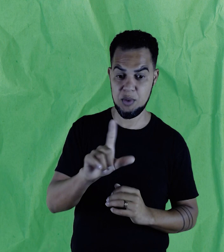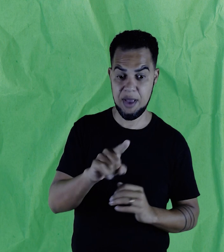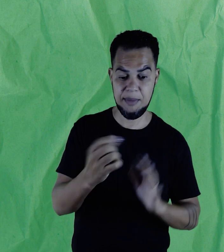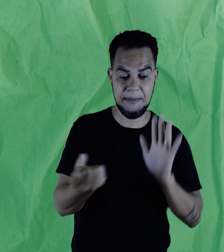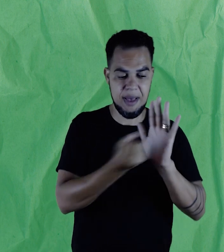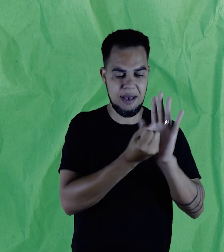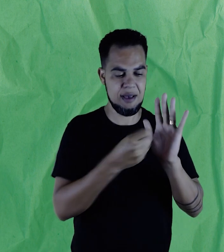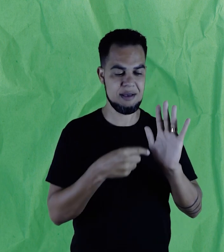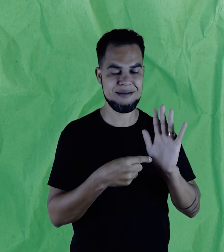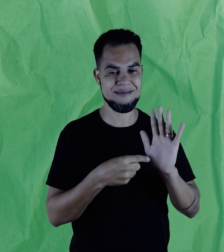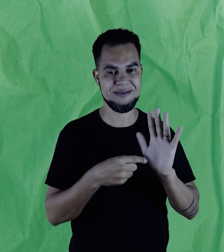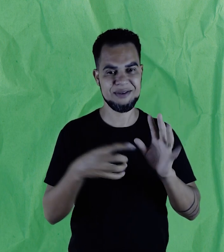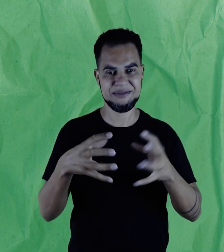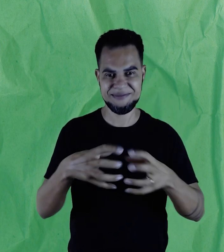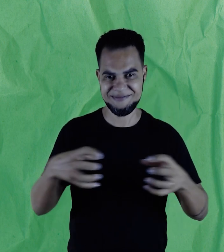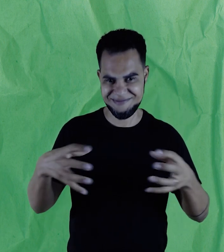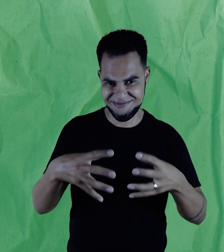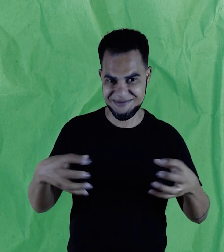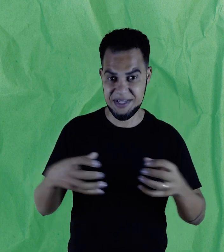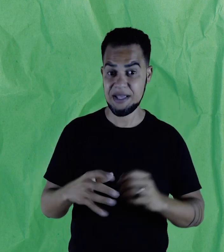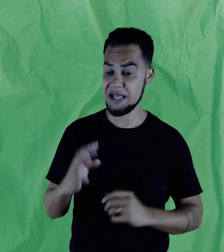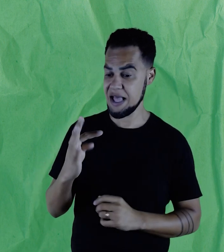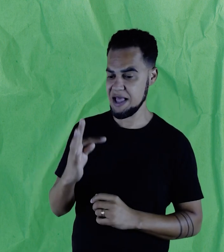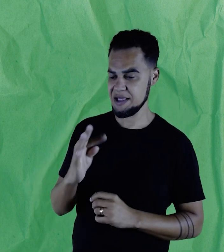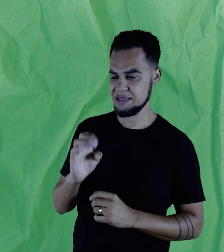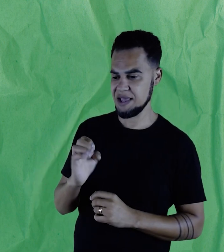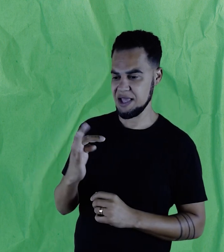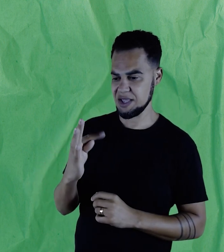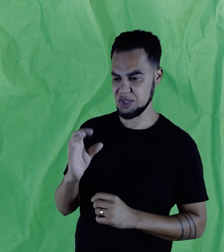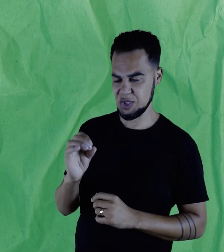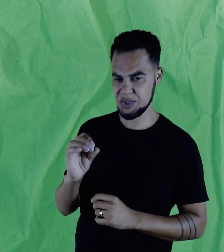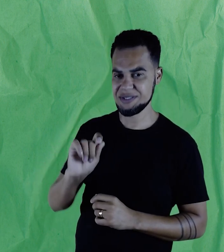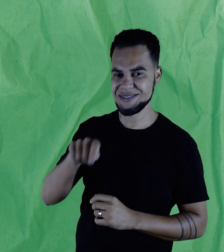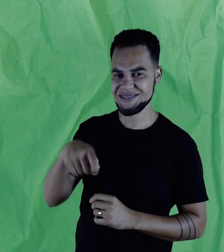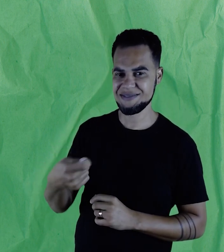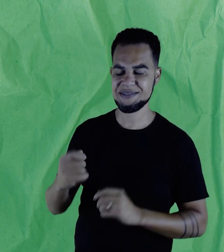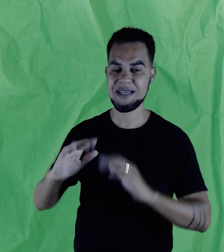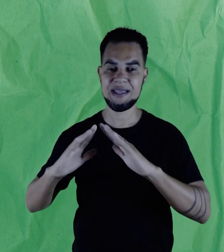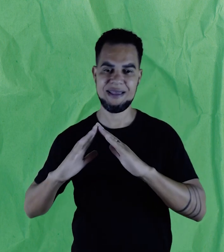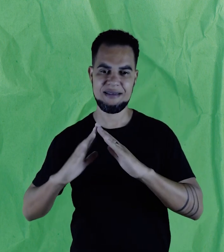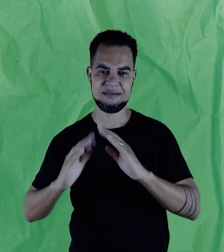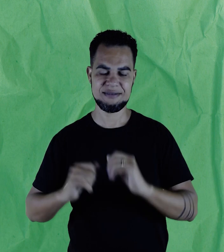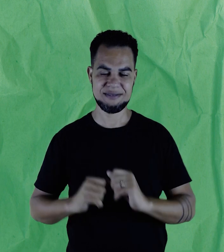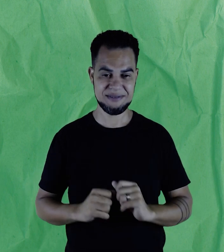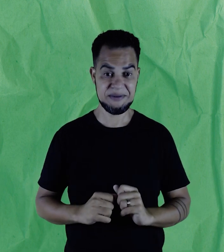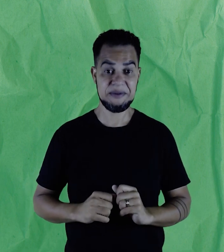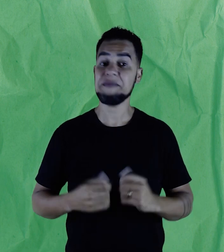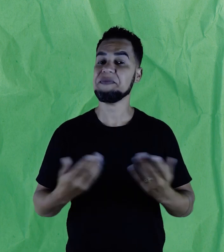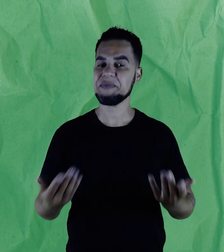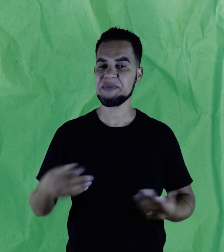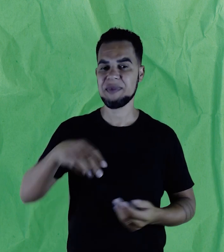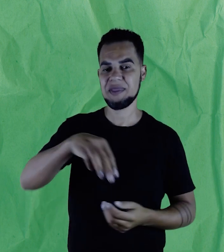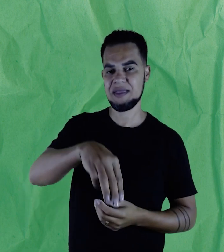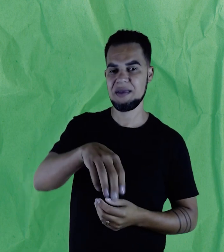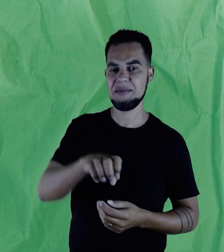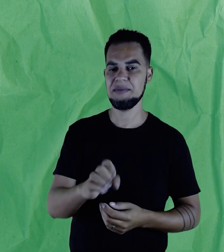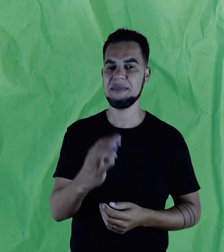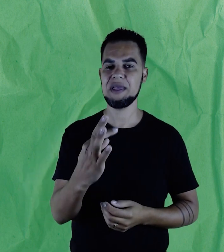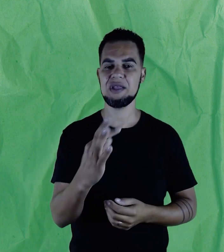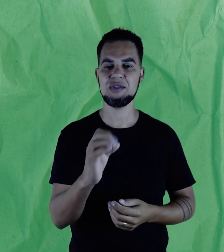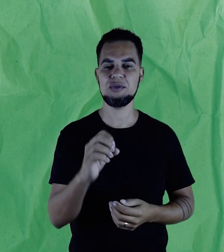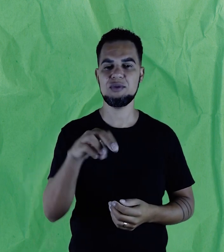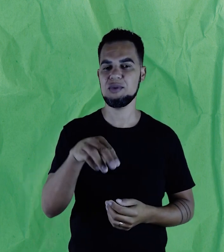outras coisas que têm relação, não deixa de ser uma relação de analogia, tá bom? Então, a metonímia, ela tem essa relação